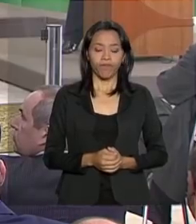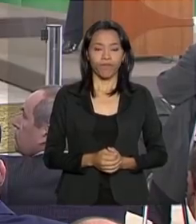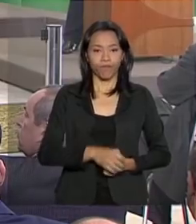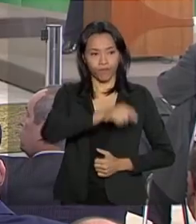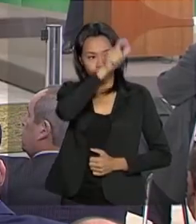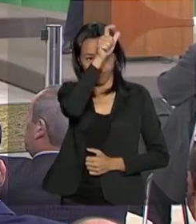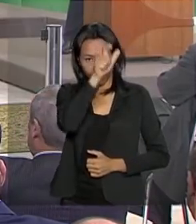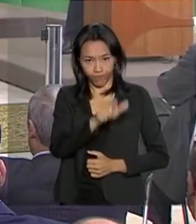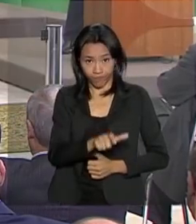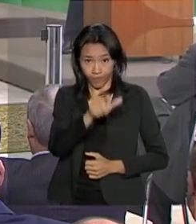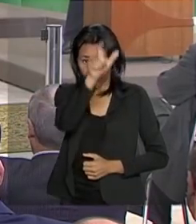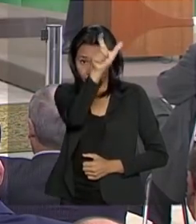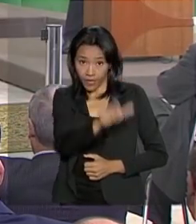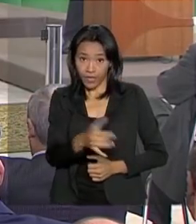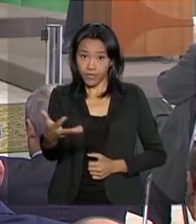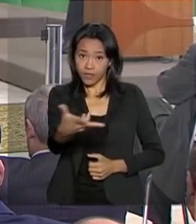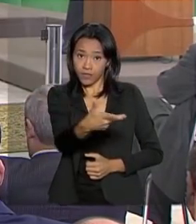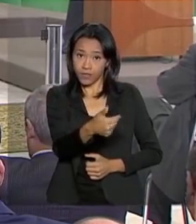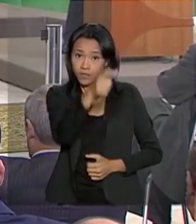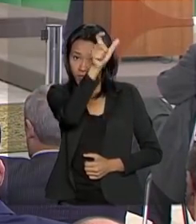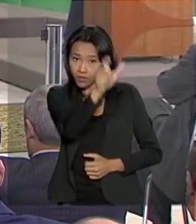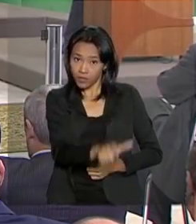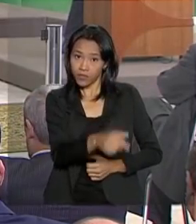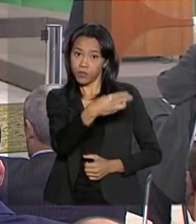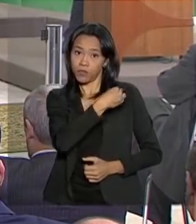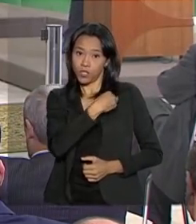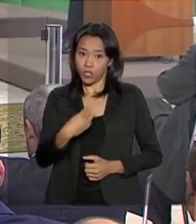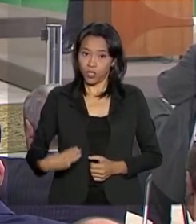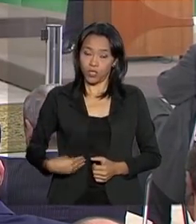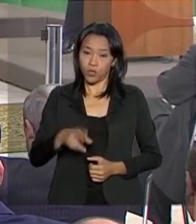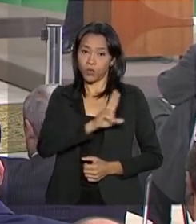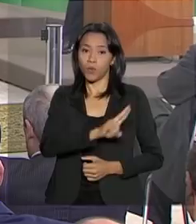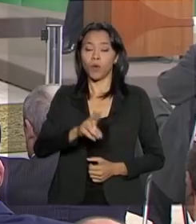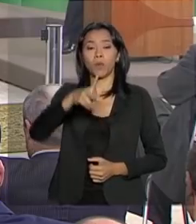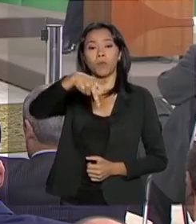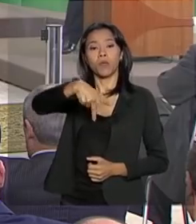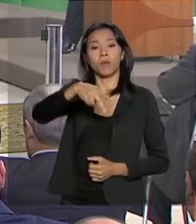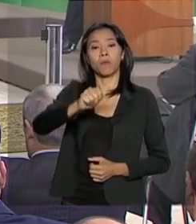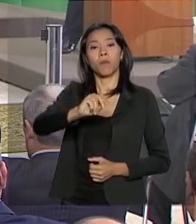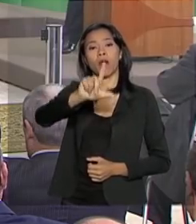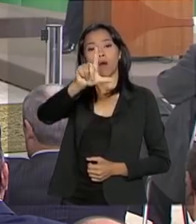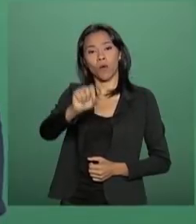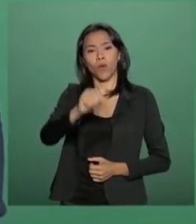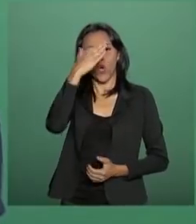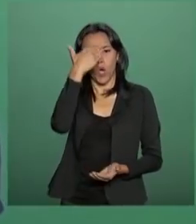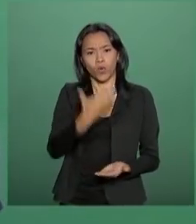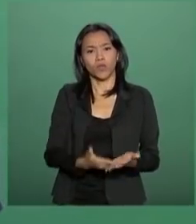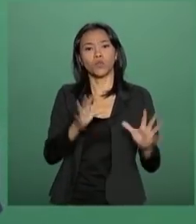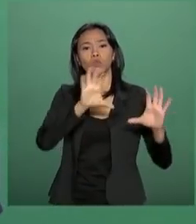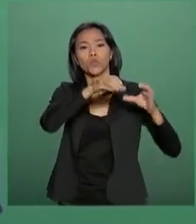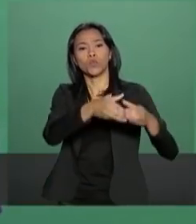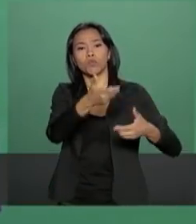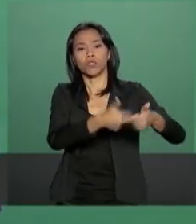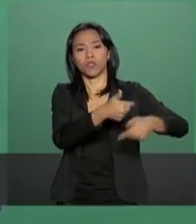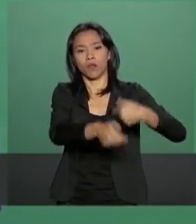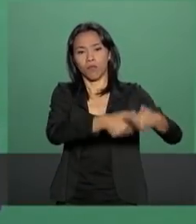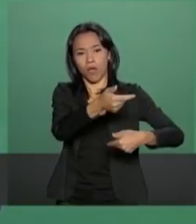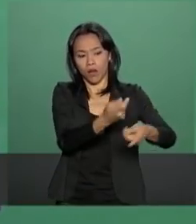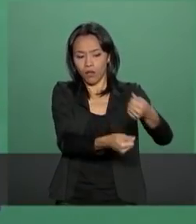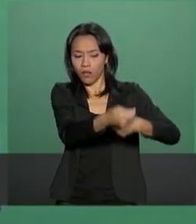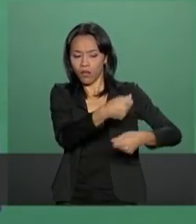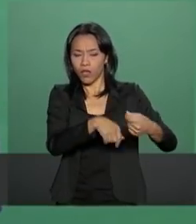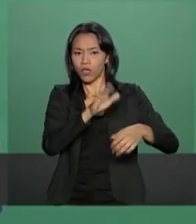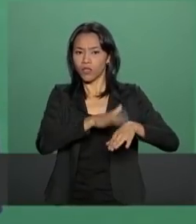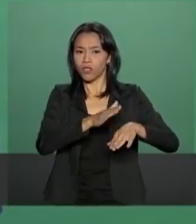Excelentíssimo senhor ministro Paulo Guedes, confiamos no senhor e na sua equipe econômica, na equipe econômica pelo senhor constituída.